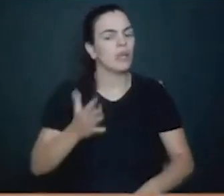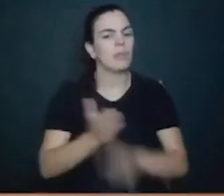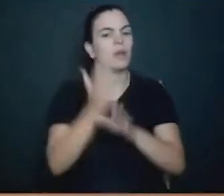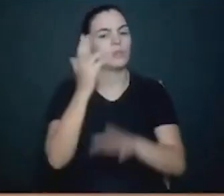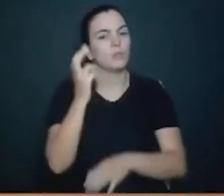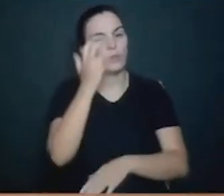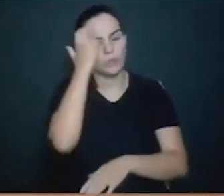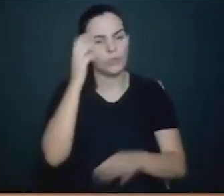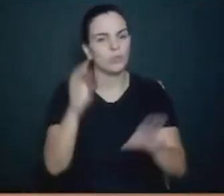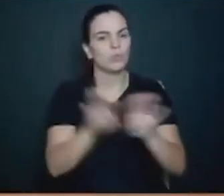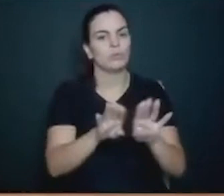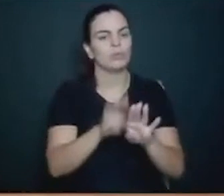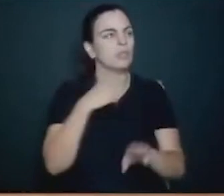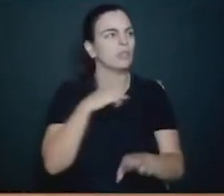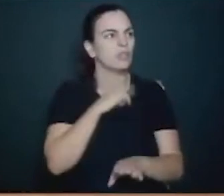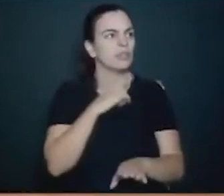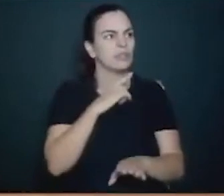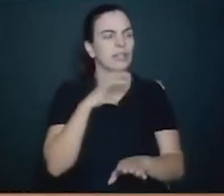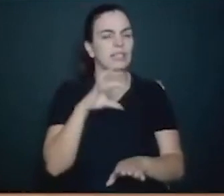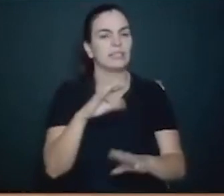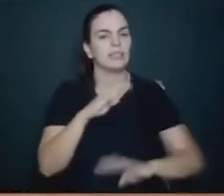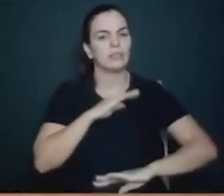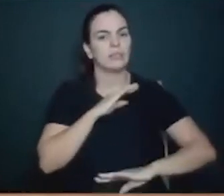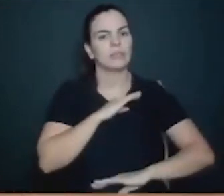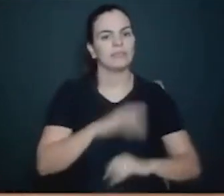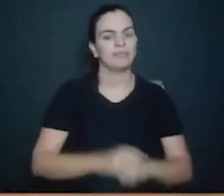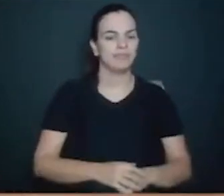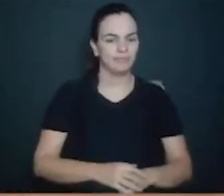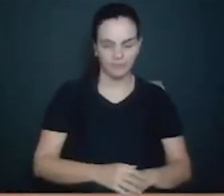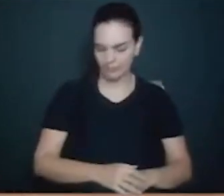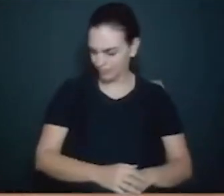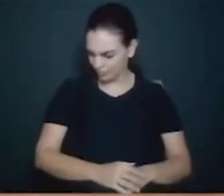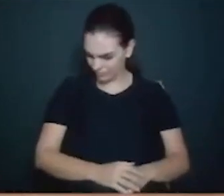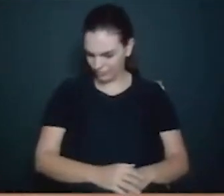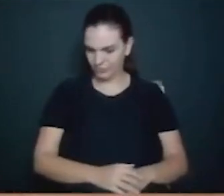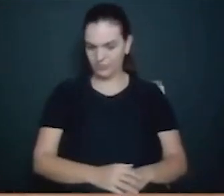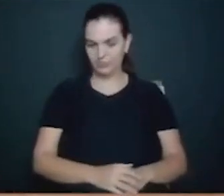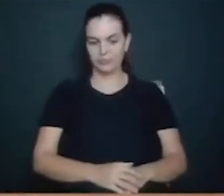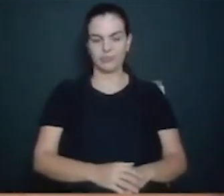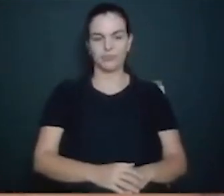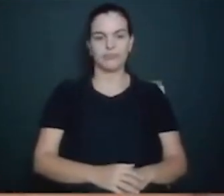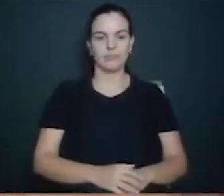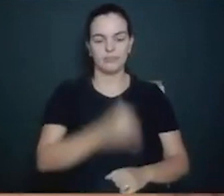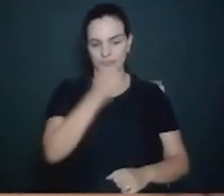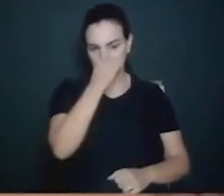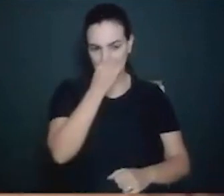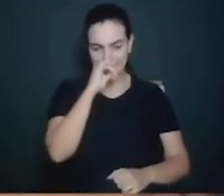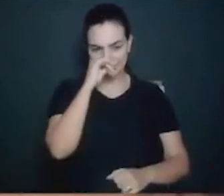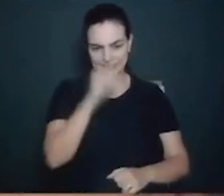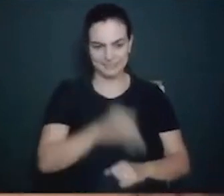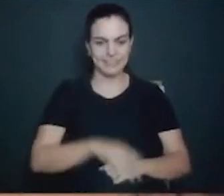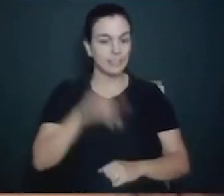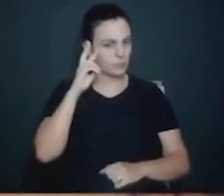tem isso, e também, sempre em conversas com a saúde, a gente tem visto que na segunda-feira sempre é